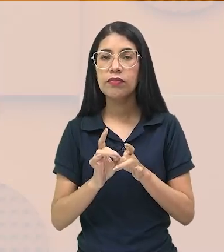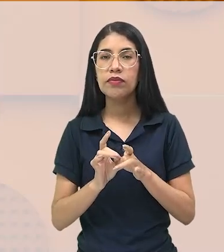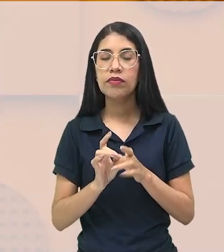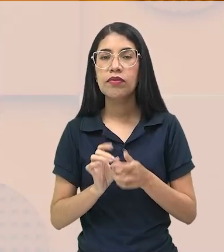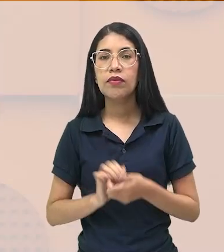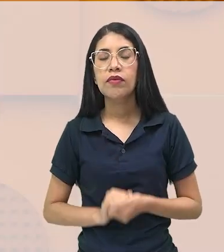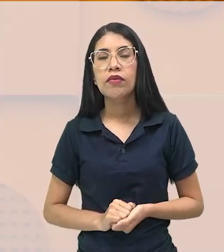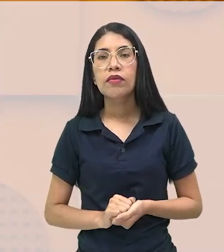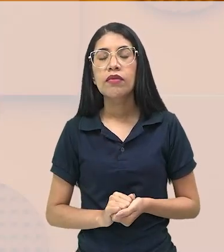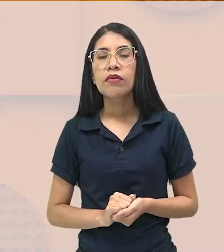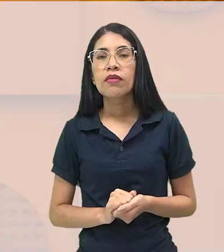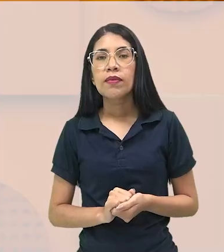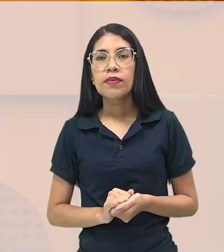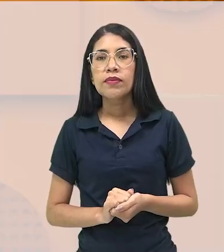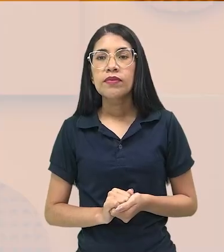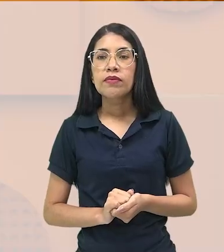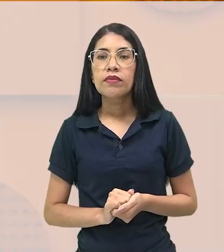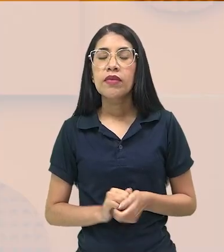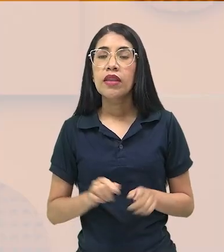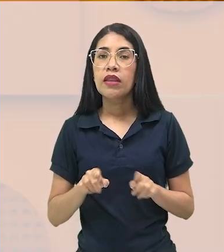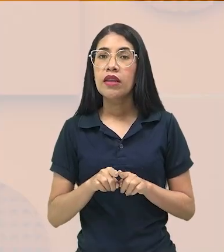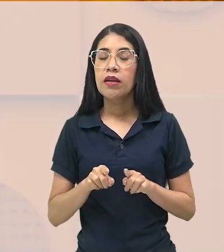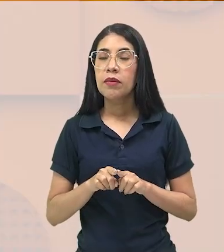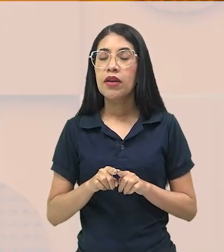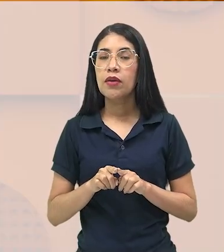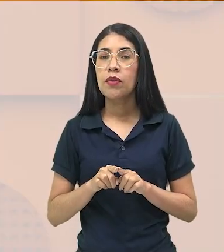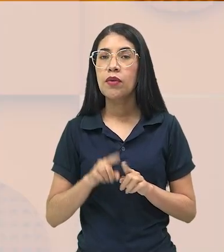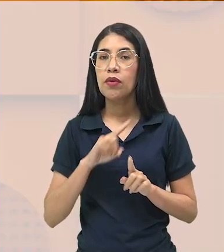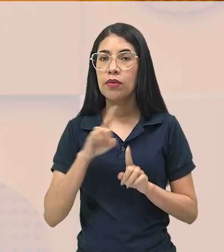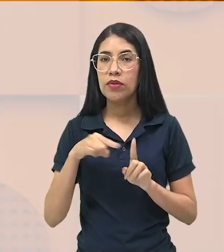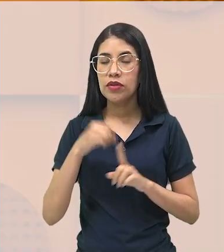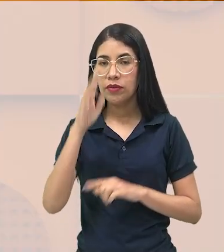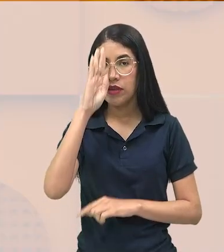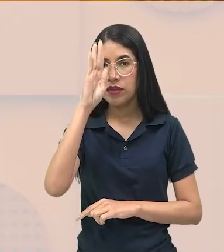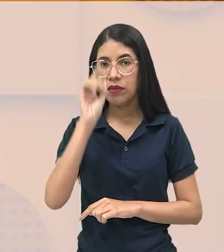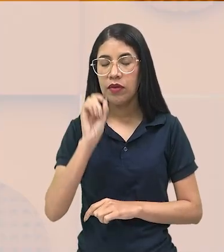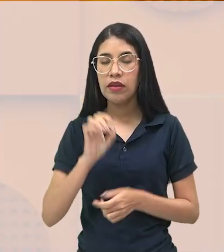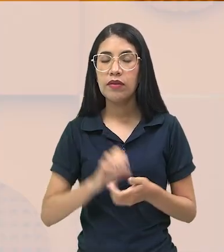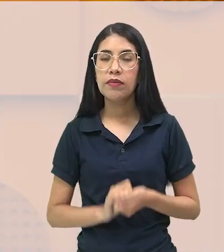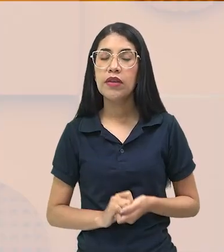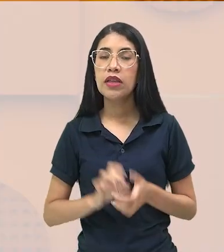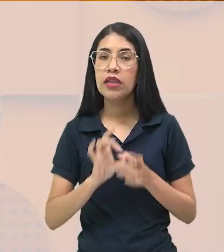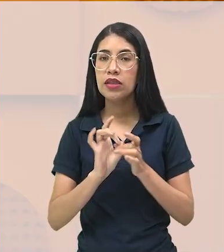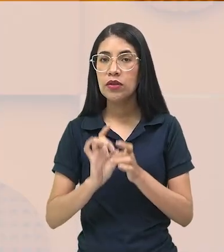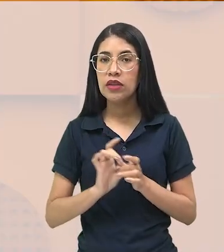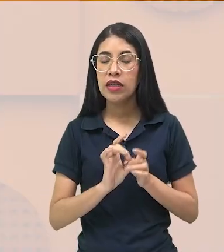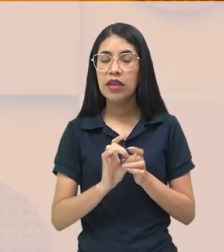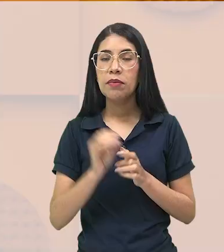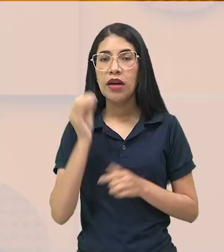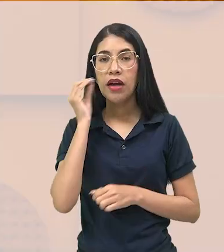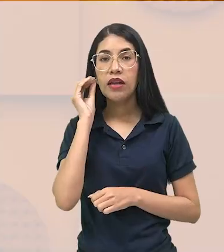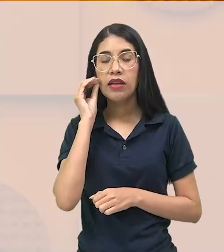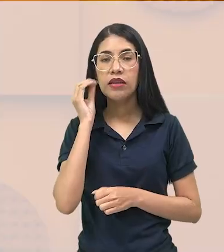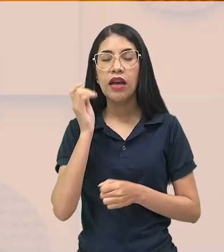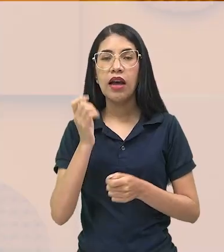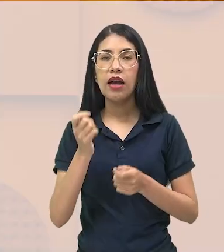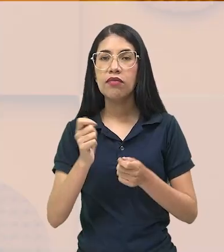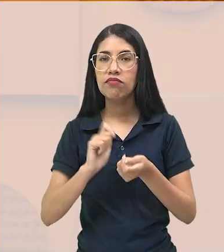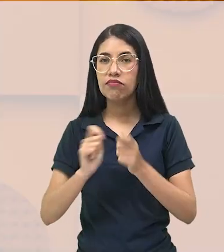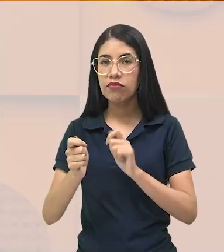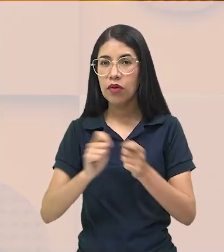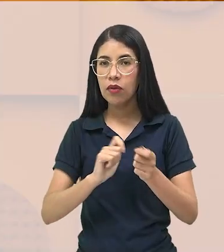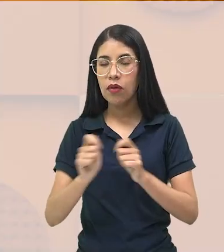econômicos. E também eles têm como ideia principal se unir para tentar barganhar melhor, em